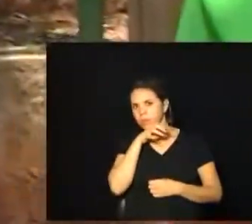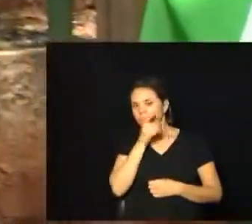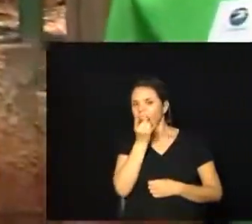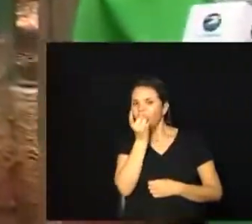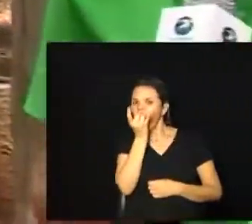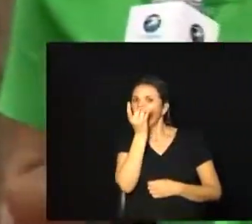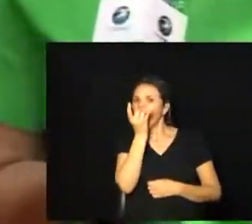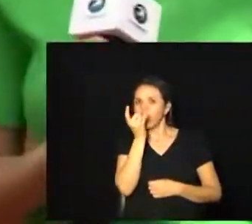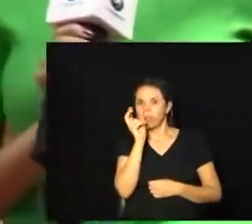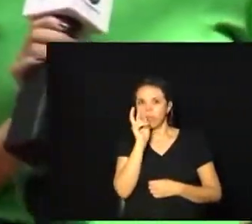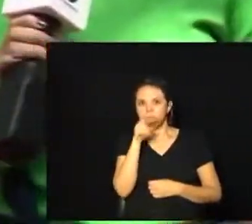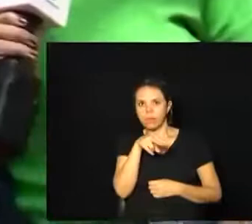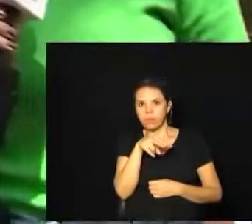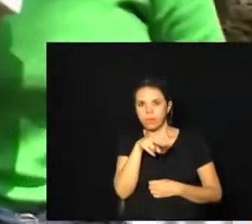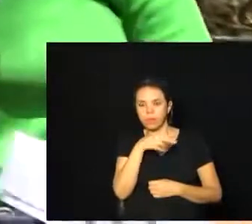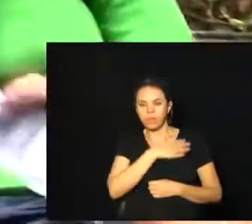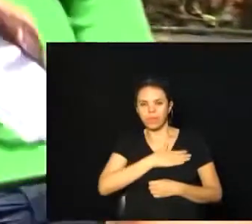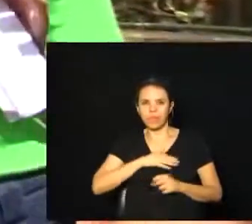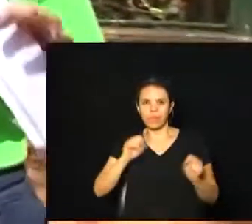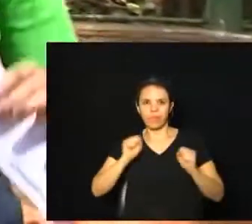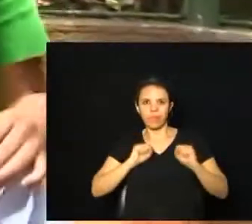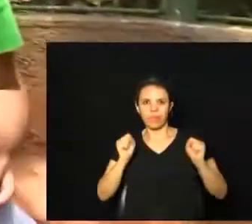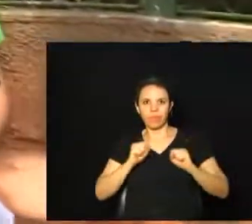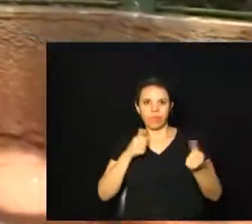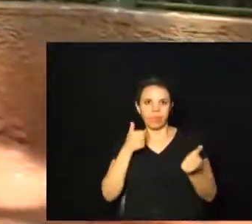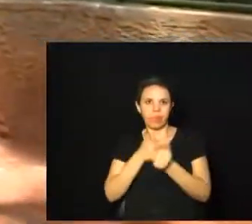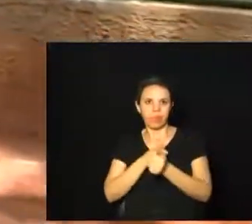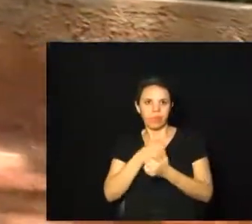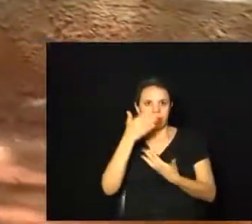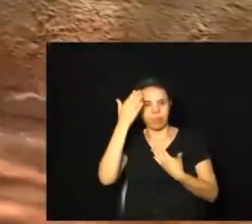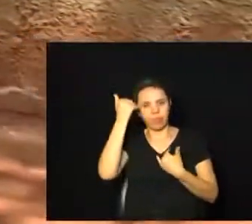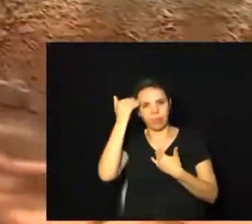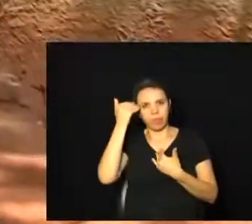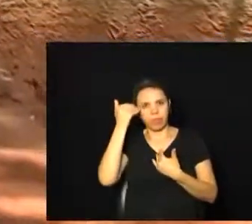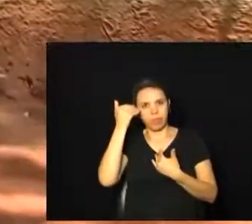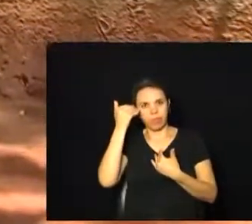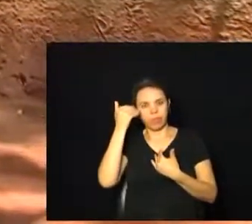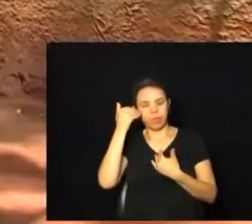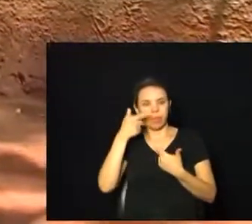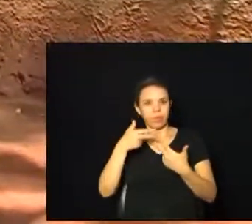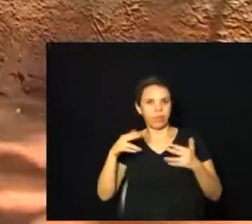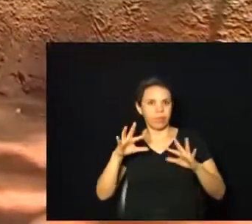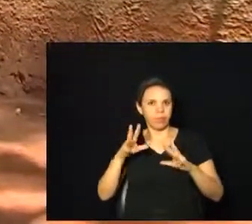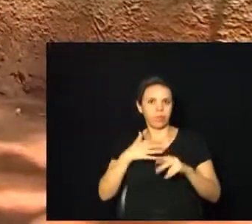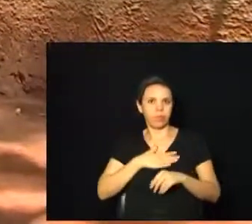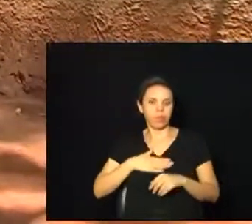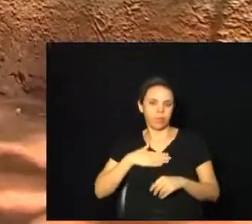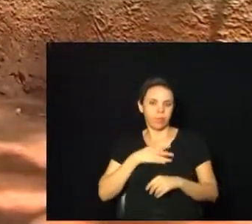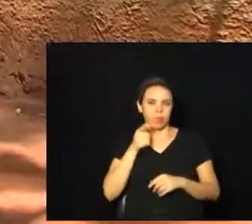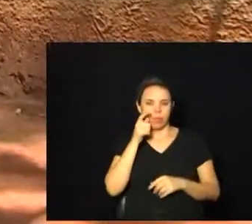Madalena. Eu já estou apaixonada, ela fica ali perto dos macaquinhos, tem o hipopótamo também, que todo mundo adora.